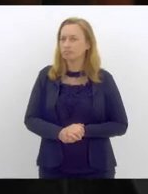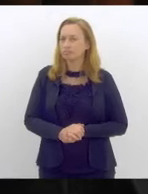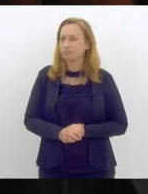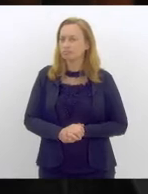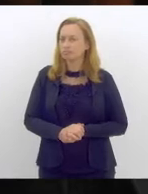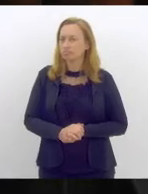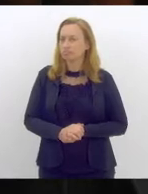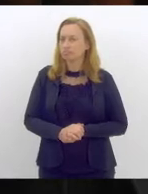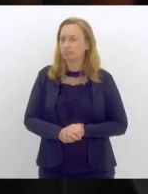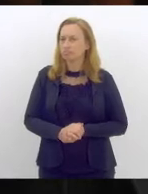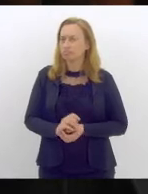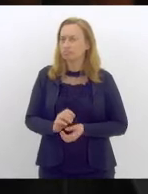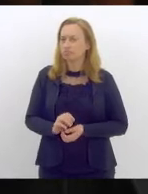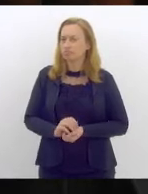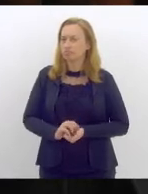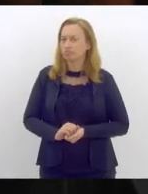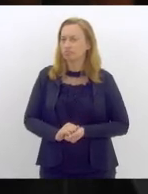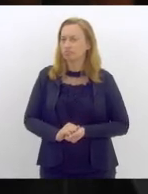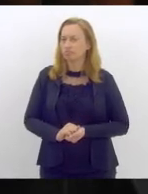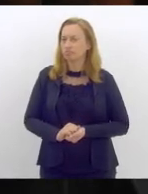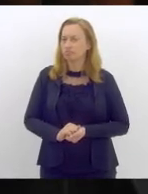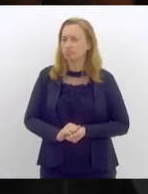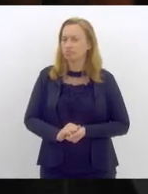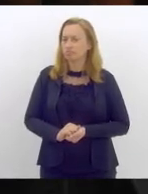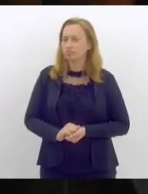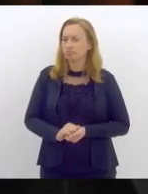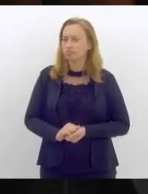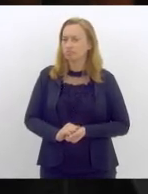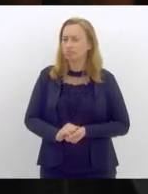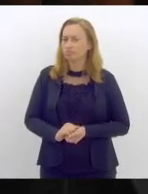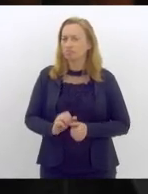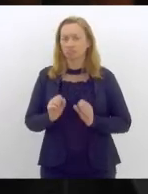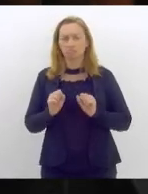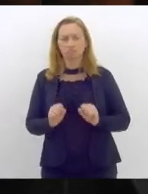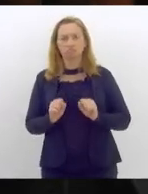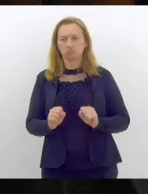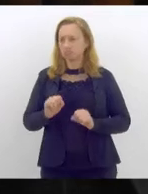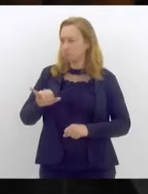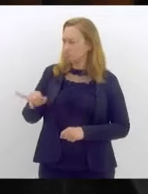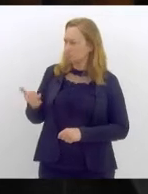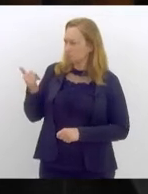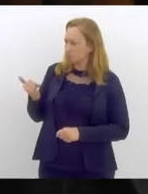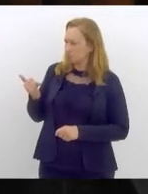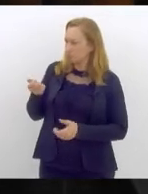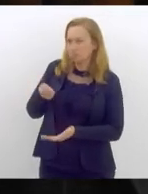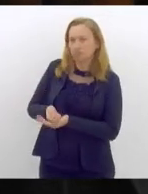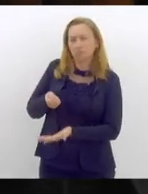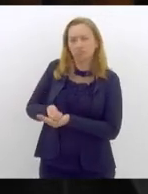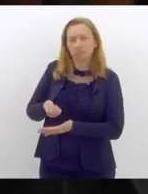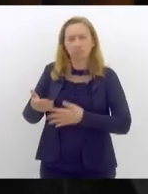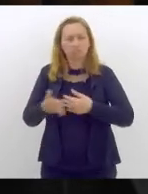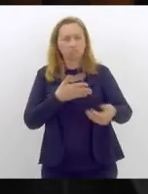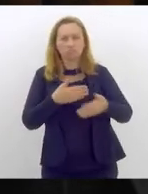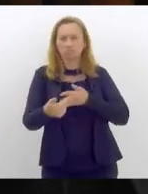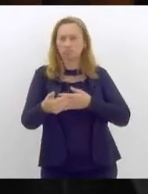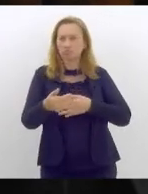para impor juro juros a qualquer ente federativo